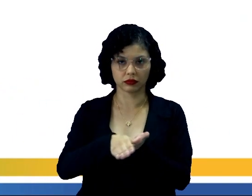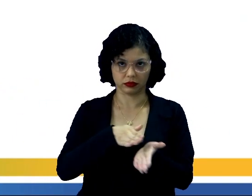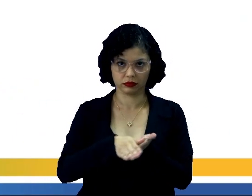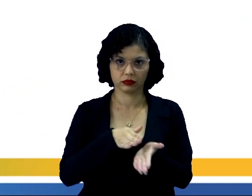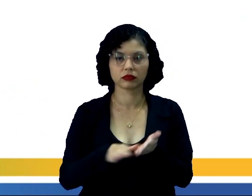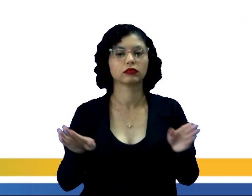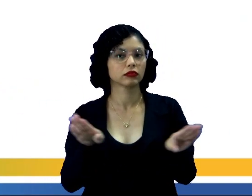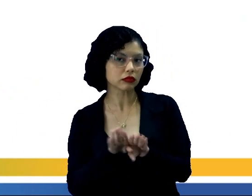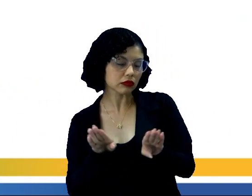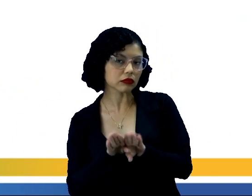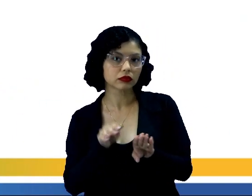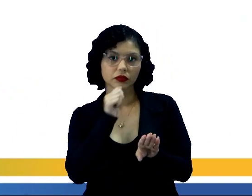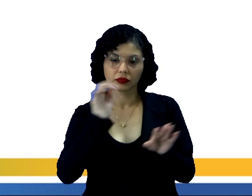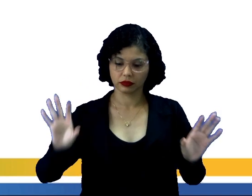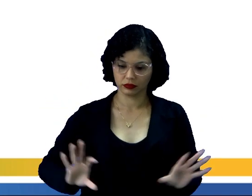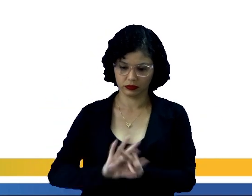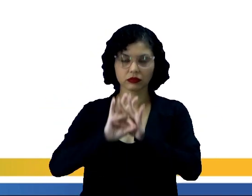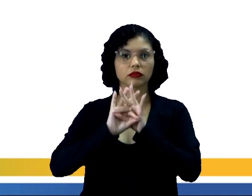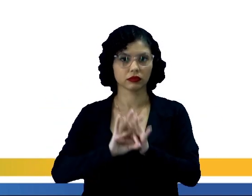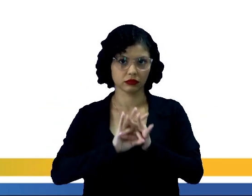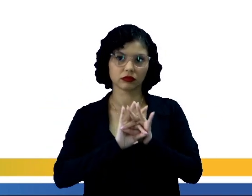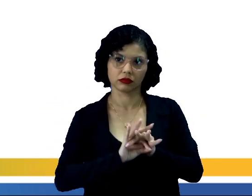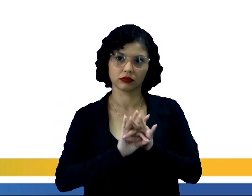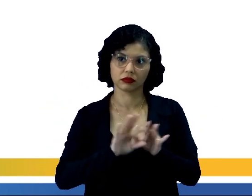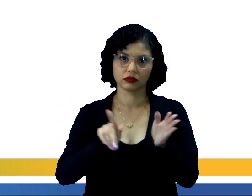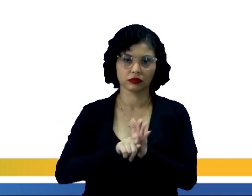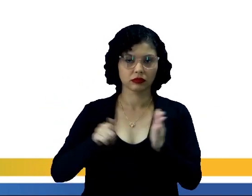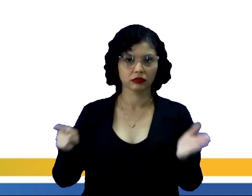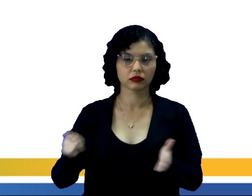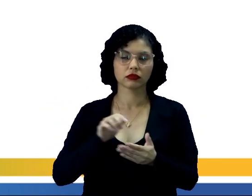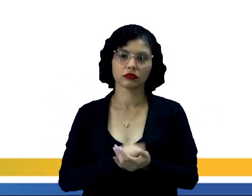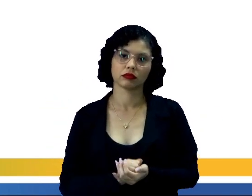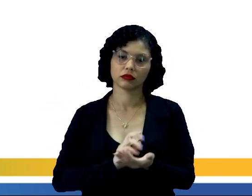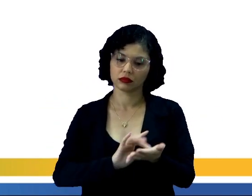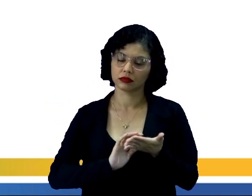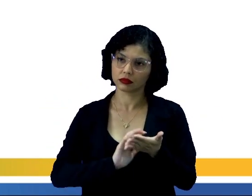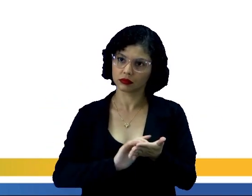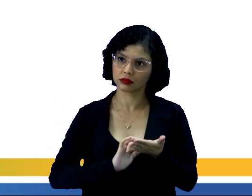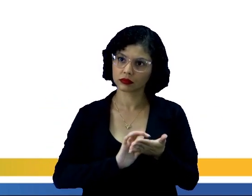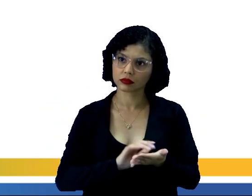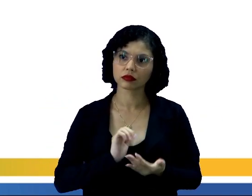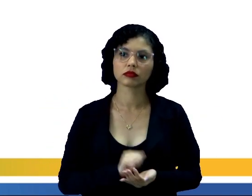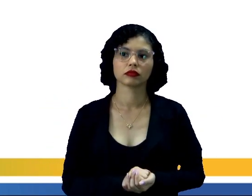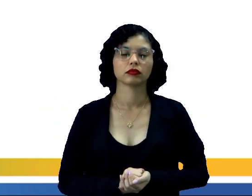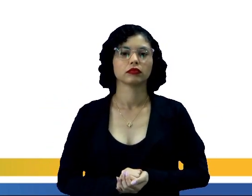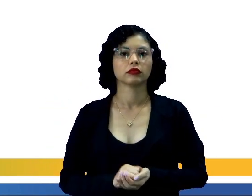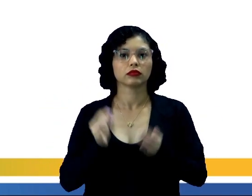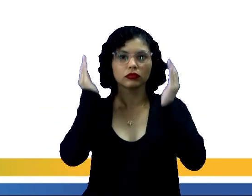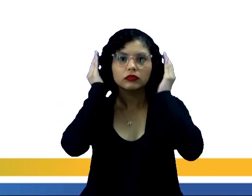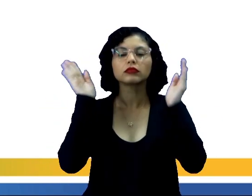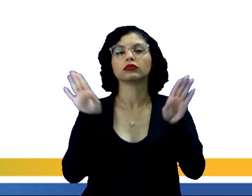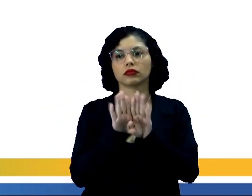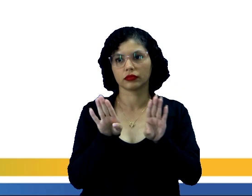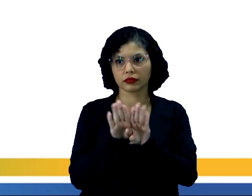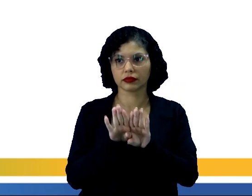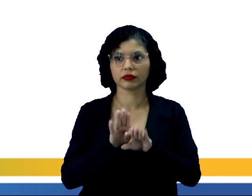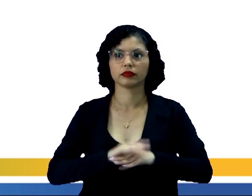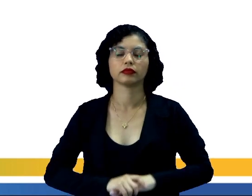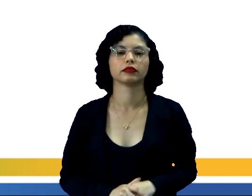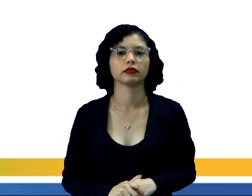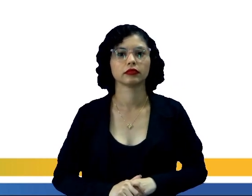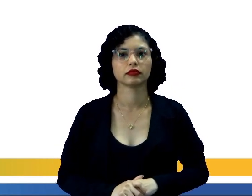que hoje também, né, mais veiculado o jornal online, o jornal digital, tá bom? No rádio também,